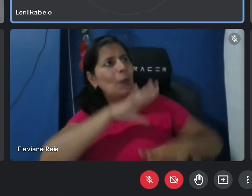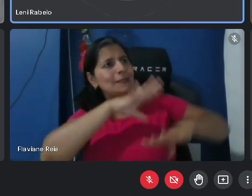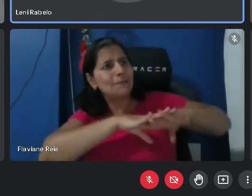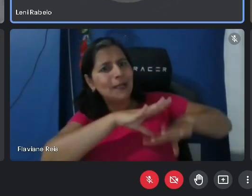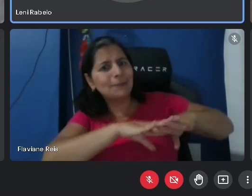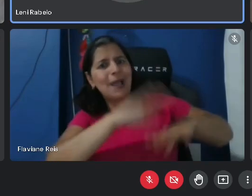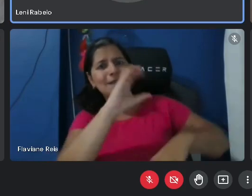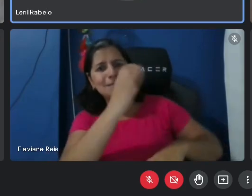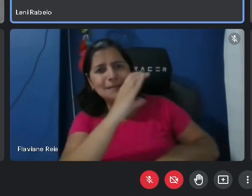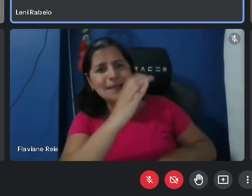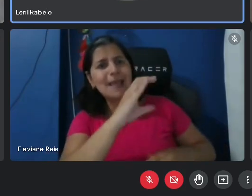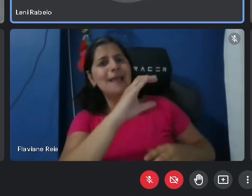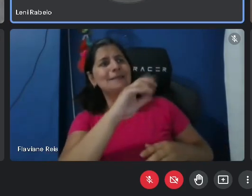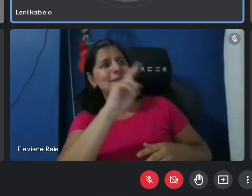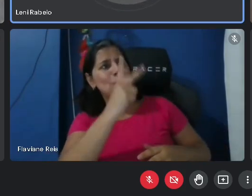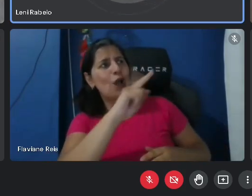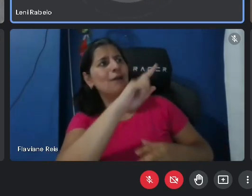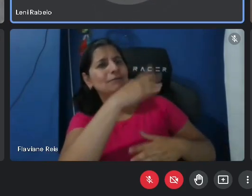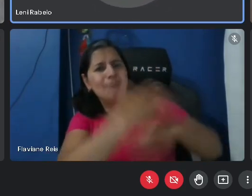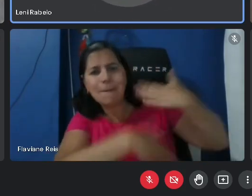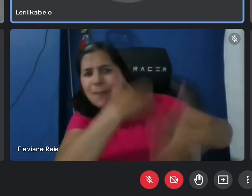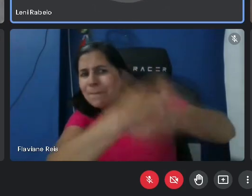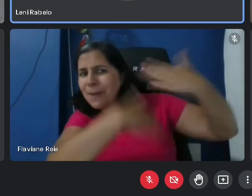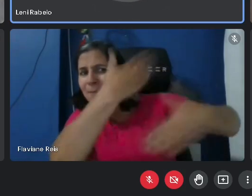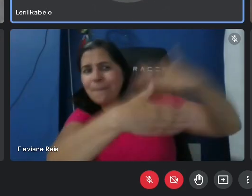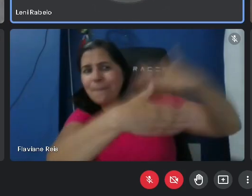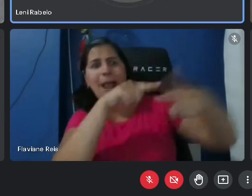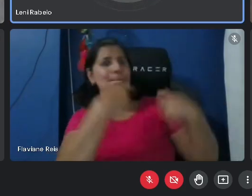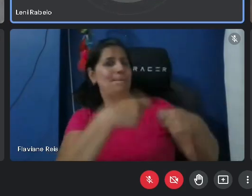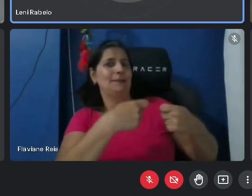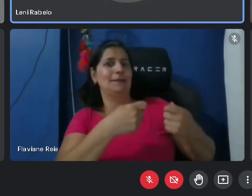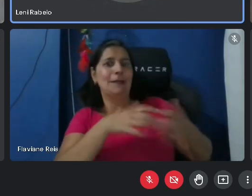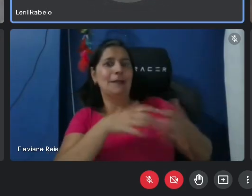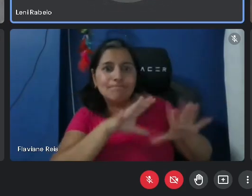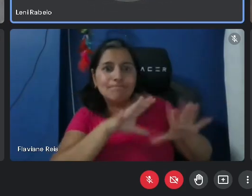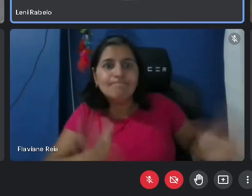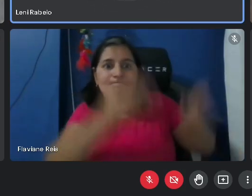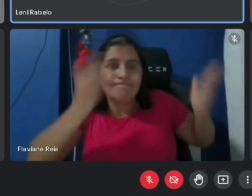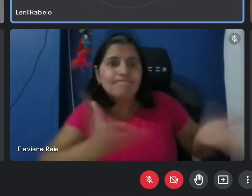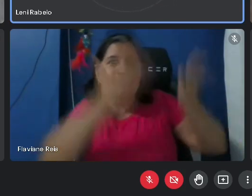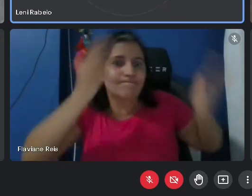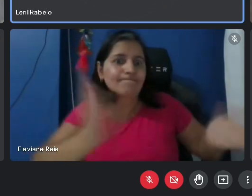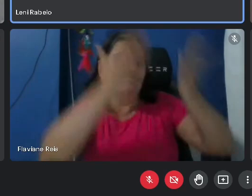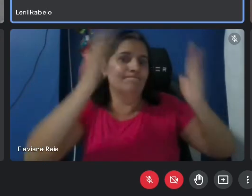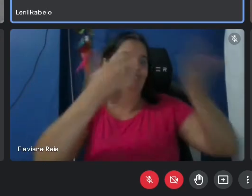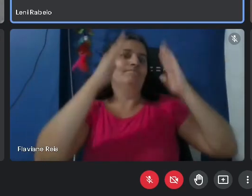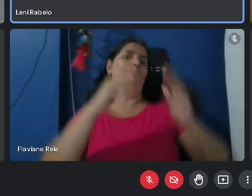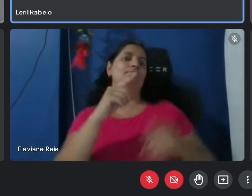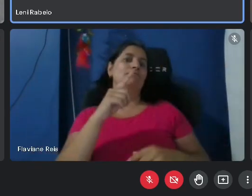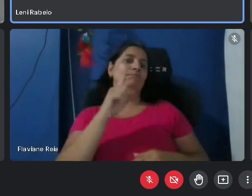aprender como o português, matemática, ciência, essas outras disciplinas.